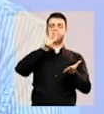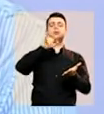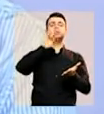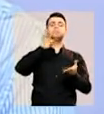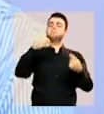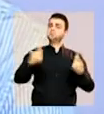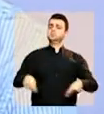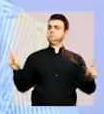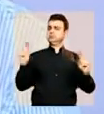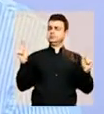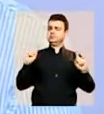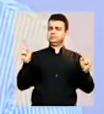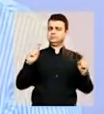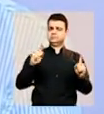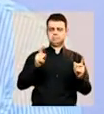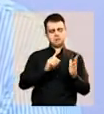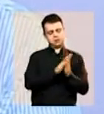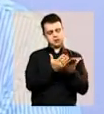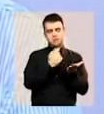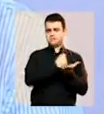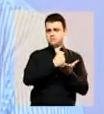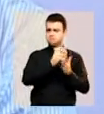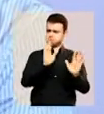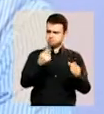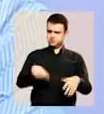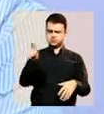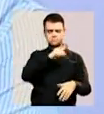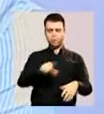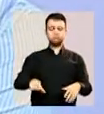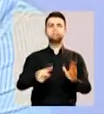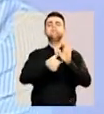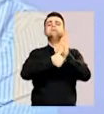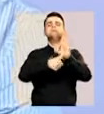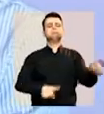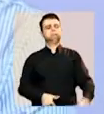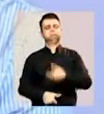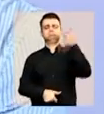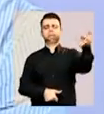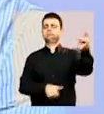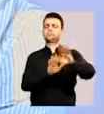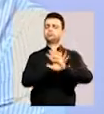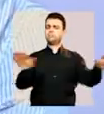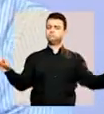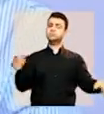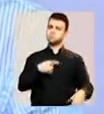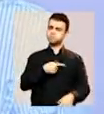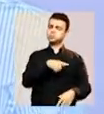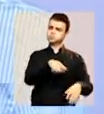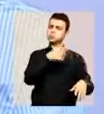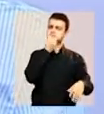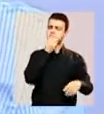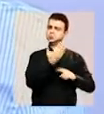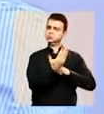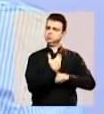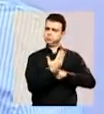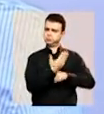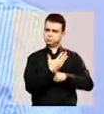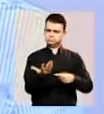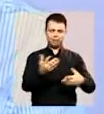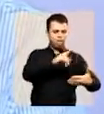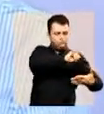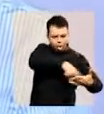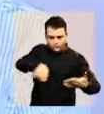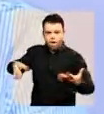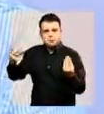nem de visto nem de passaporte, é só a sua identidade. Isso é uma vantagem muito grande, porque é uma burocracia que